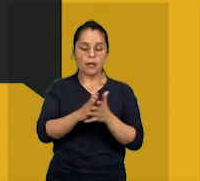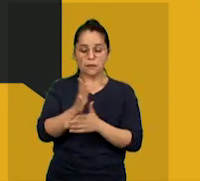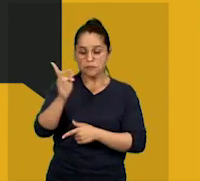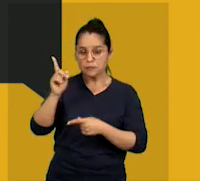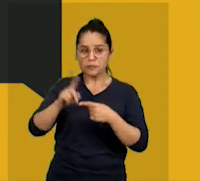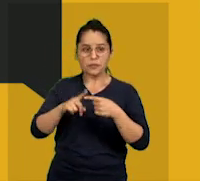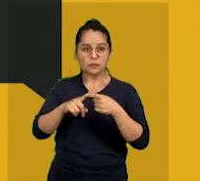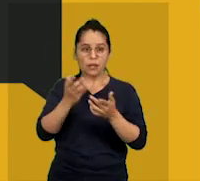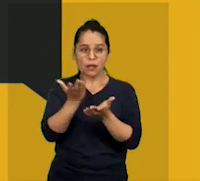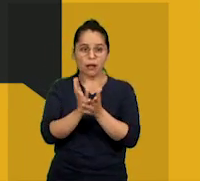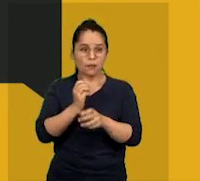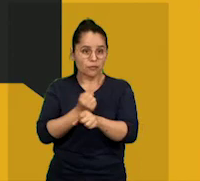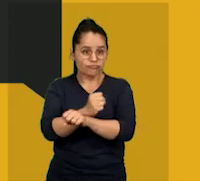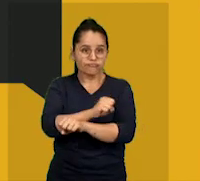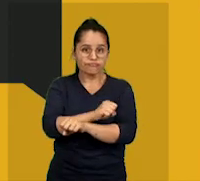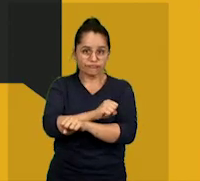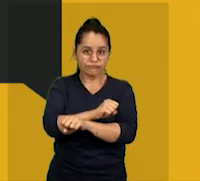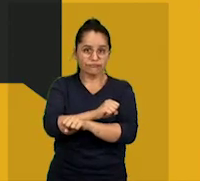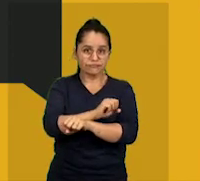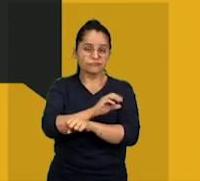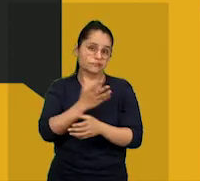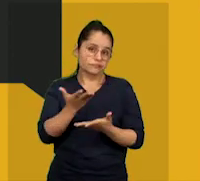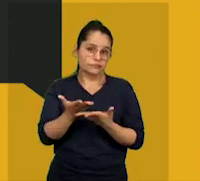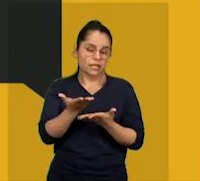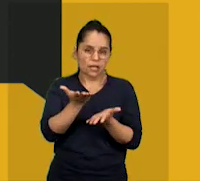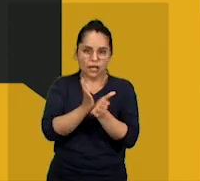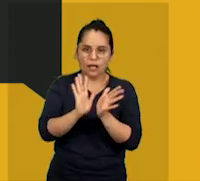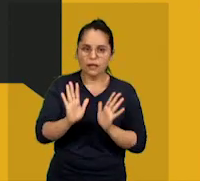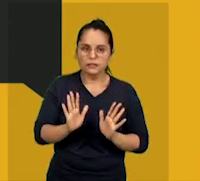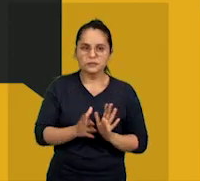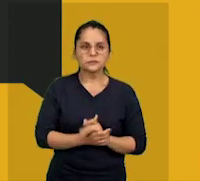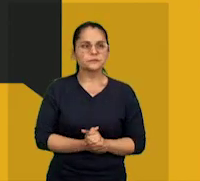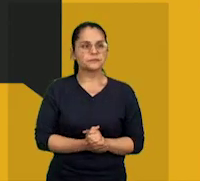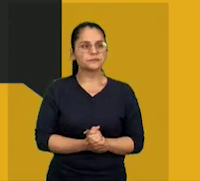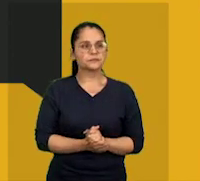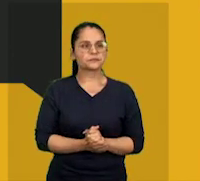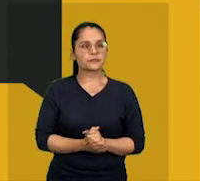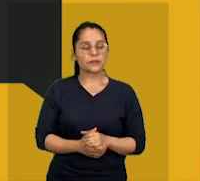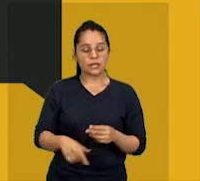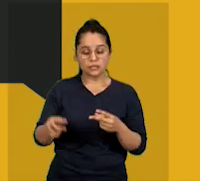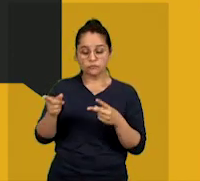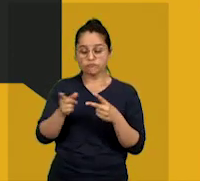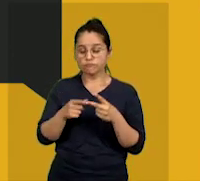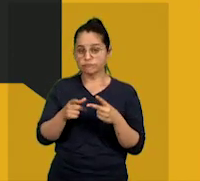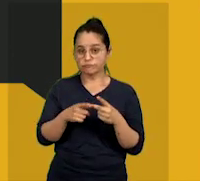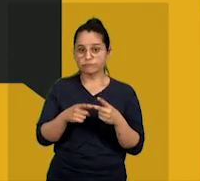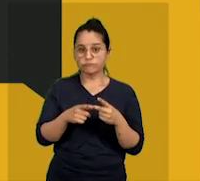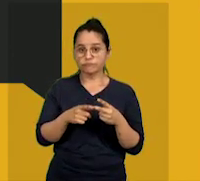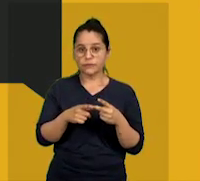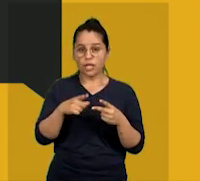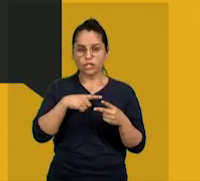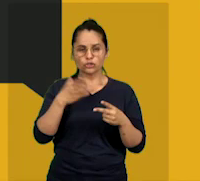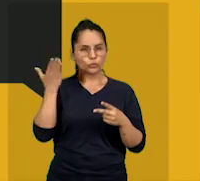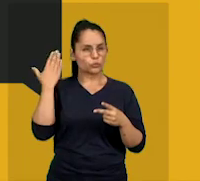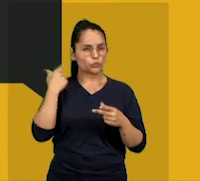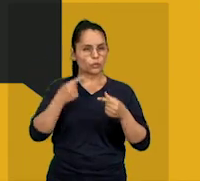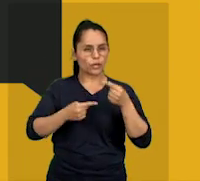o fim da escravidão, né, a escravidão estava se acabando aos poucos. Segundo, existia uma